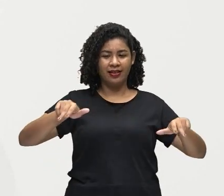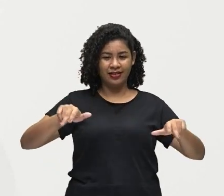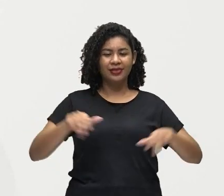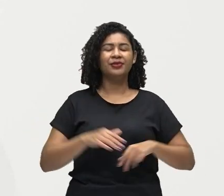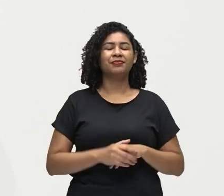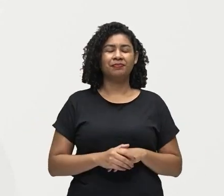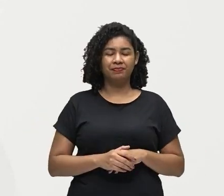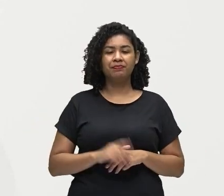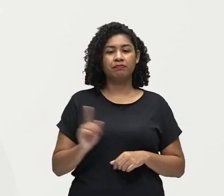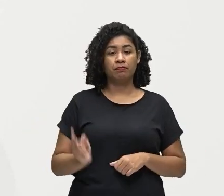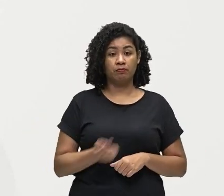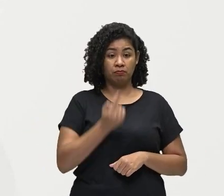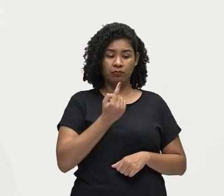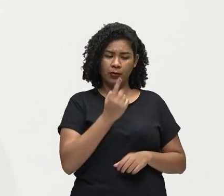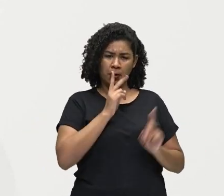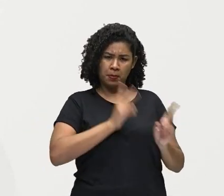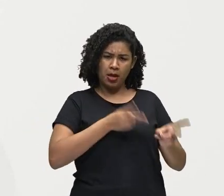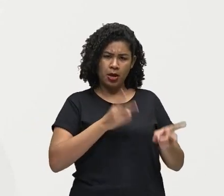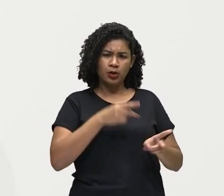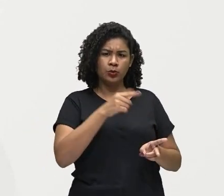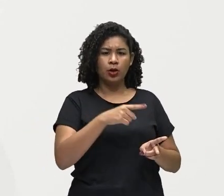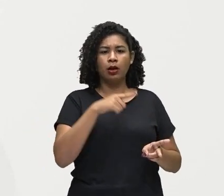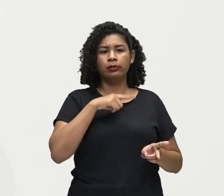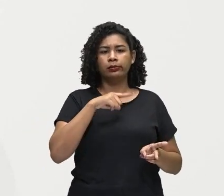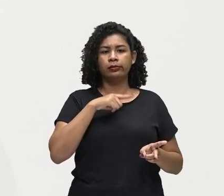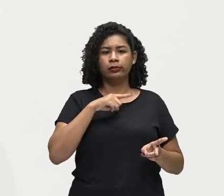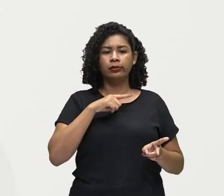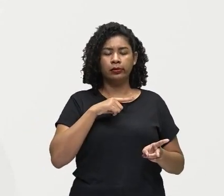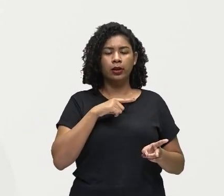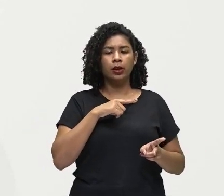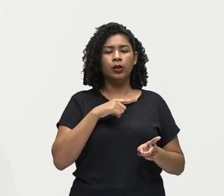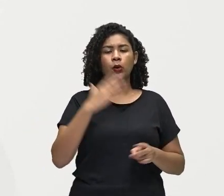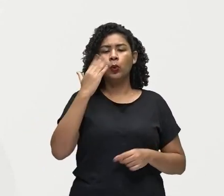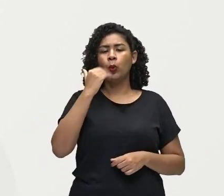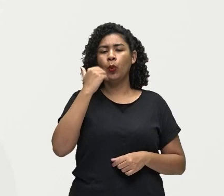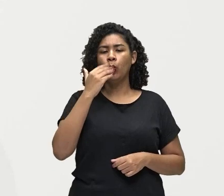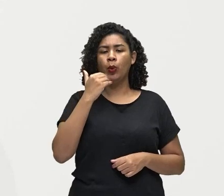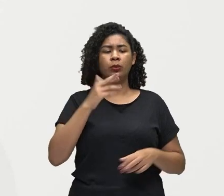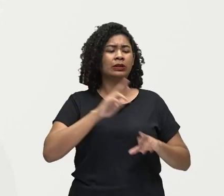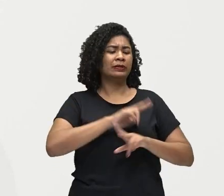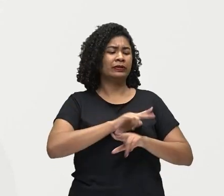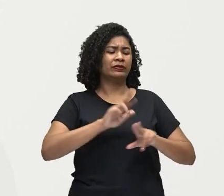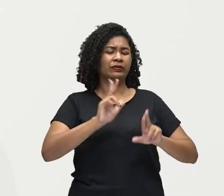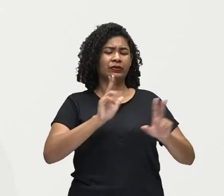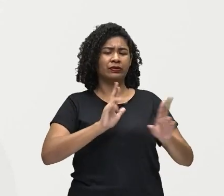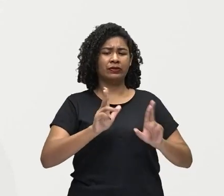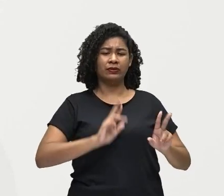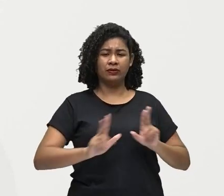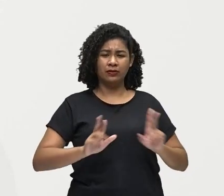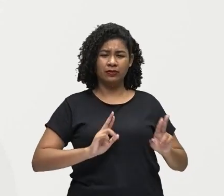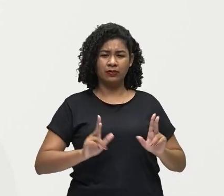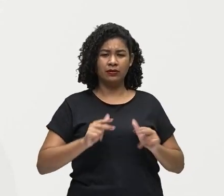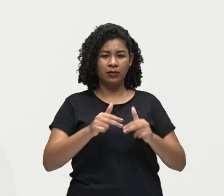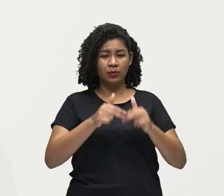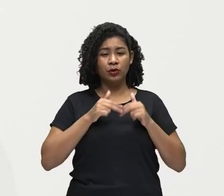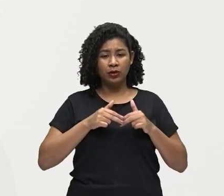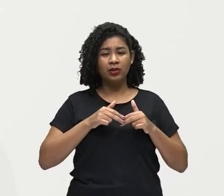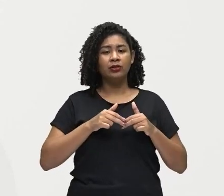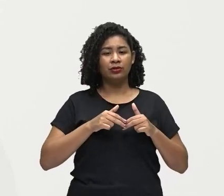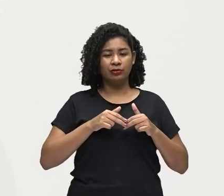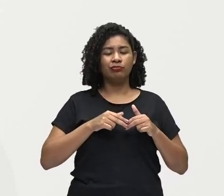mesmo organismo pode apresentar diferentes hábitos alimentares e, consequentemente, ocupar diferentes